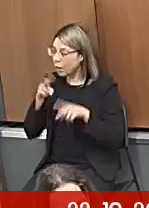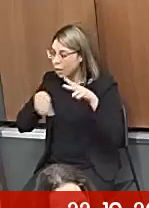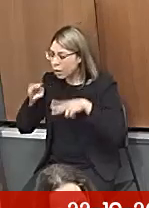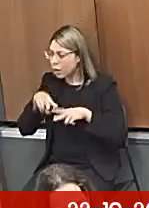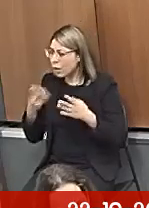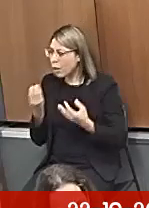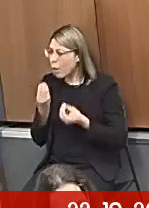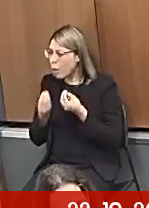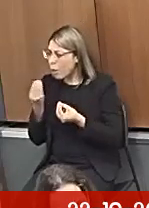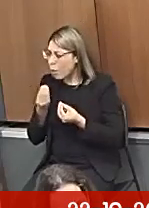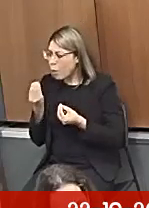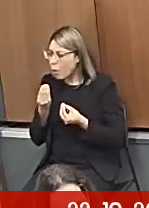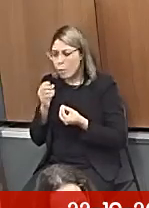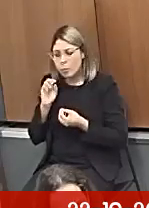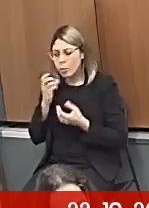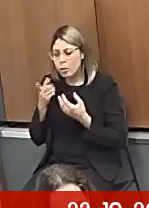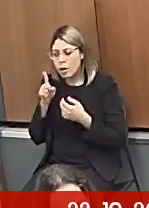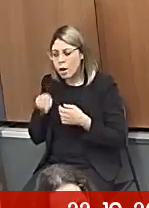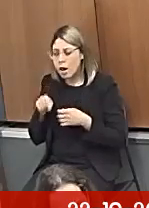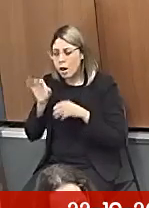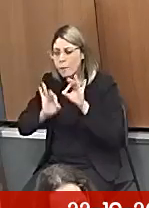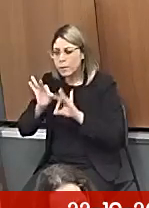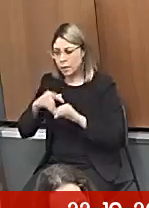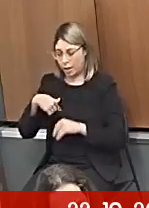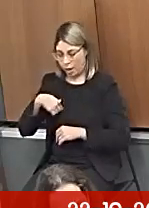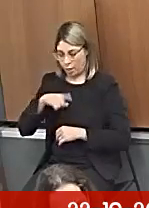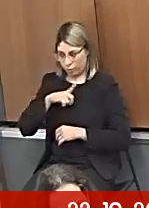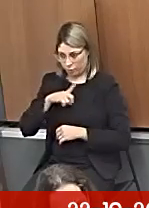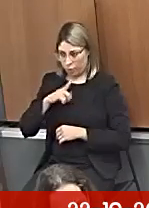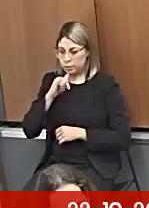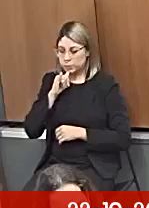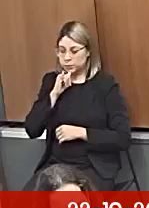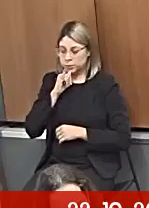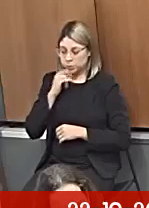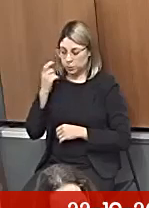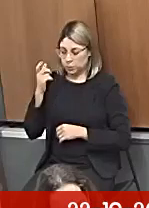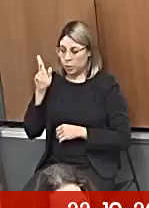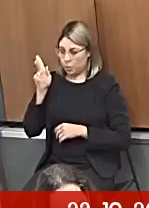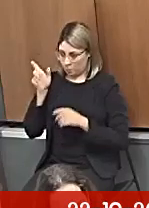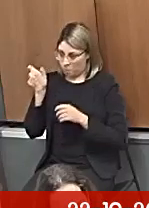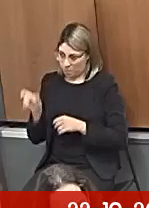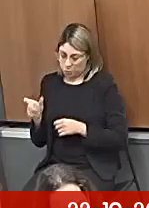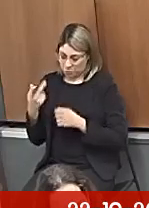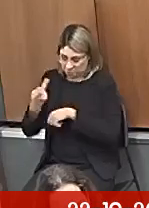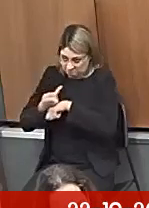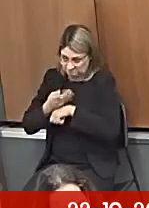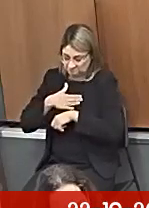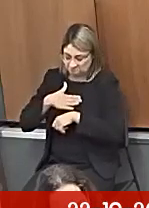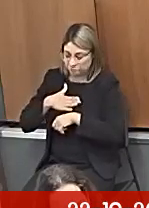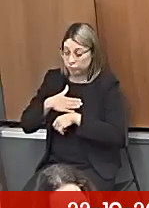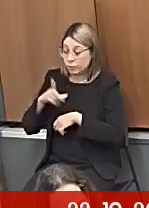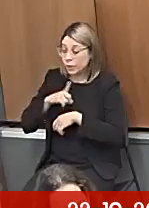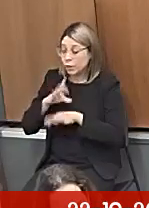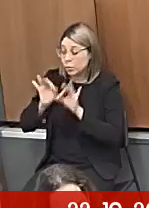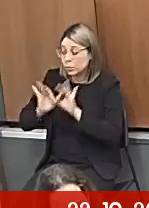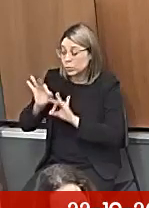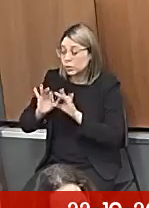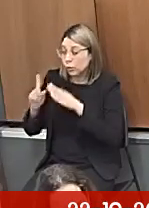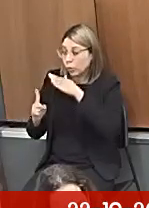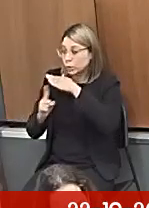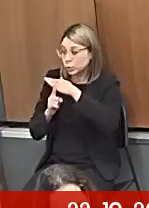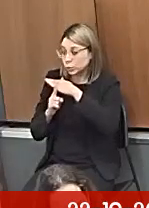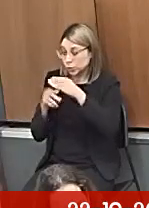analisado o conteúdo desses planos. Eu tenho, por exemplo, o caso de uma pessoa que me procurou, que foi feito um plano de atendimento